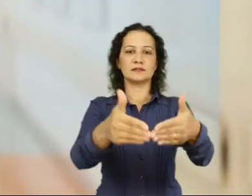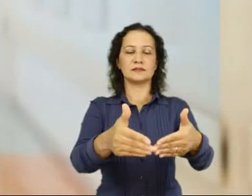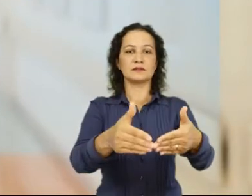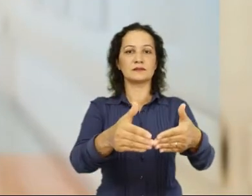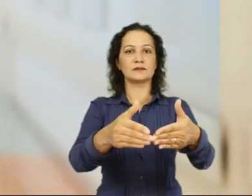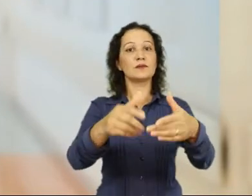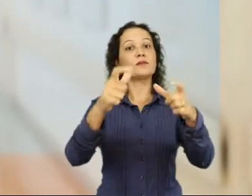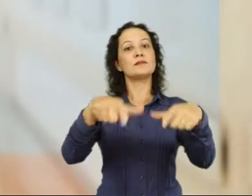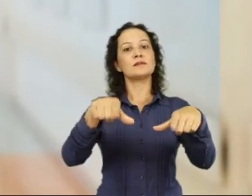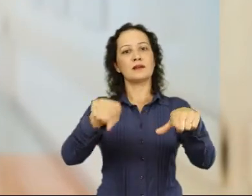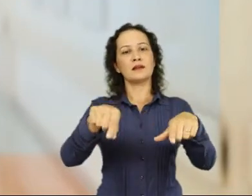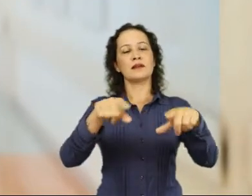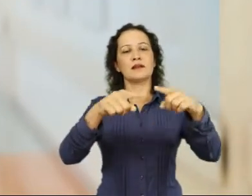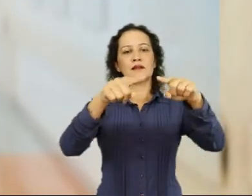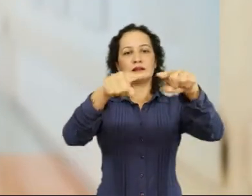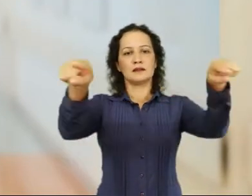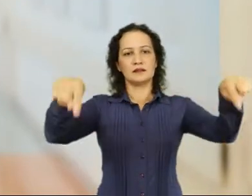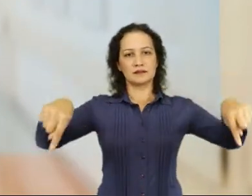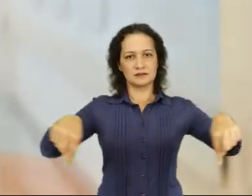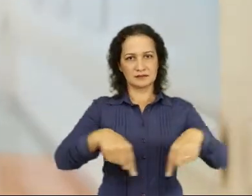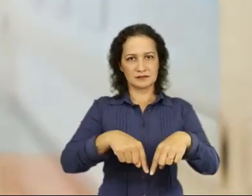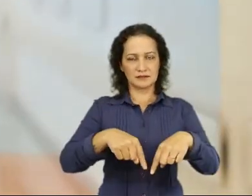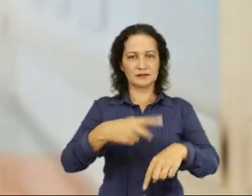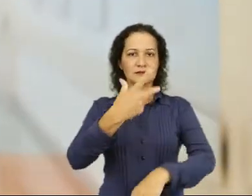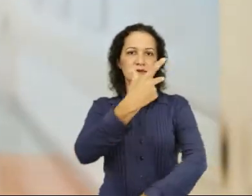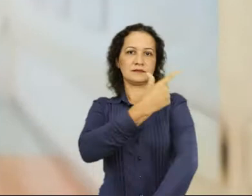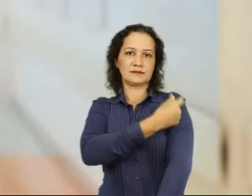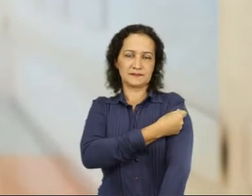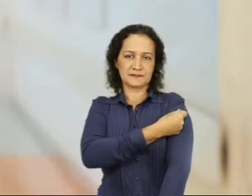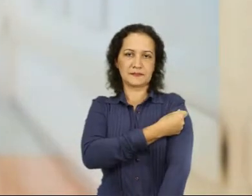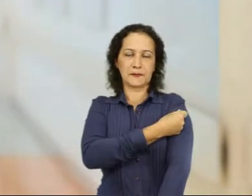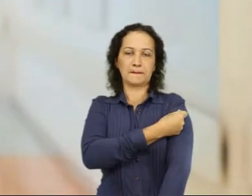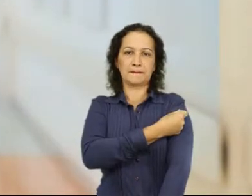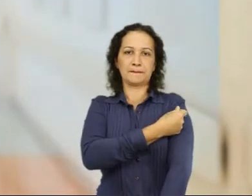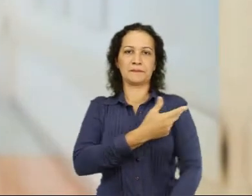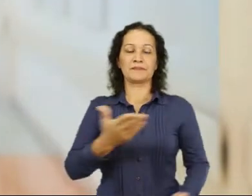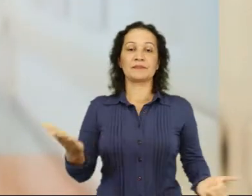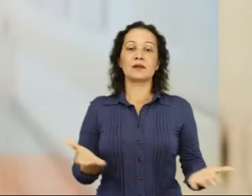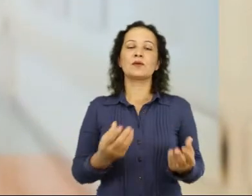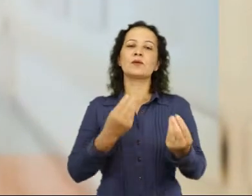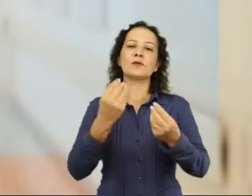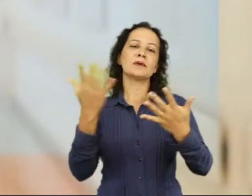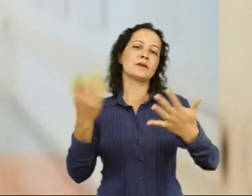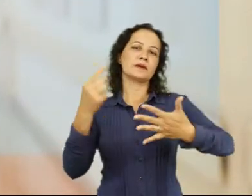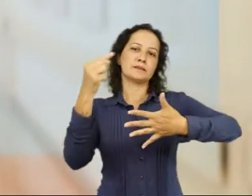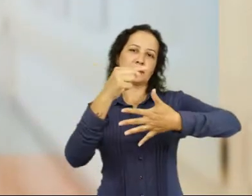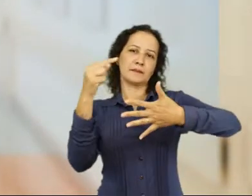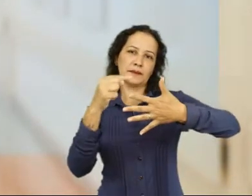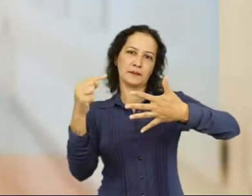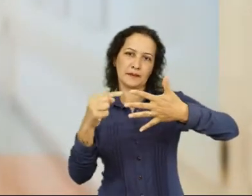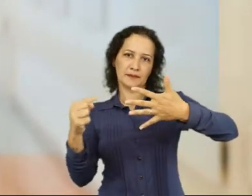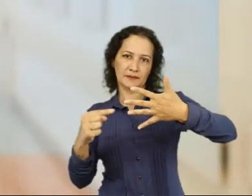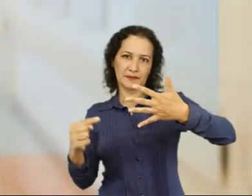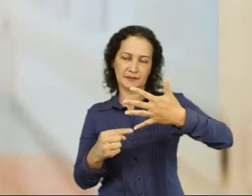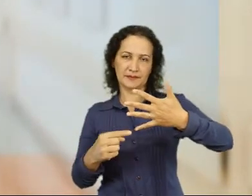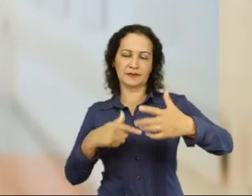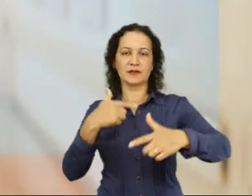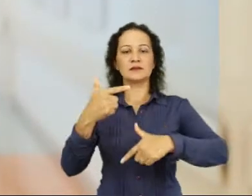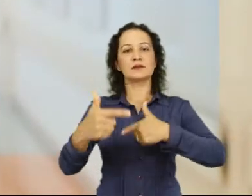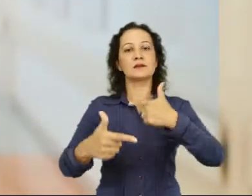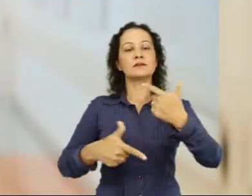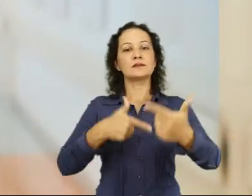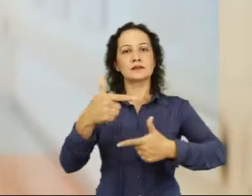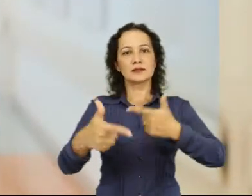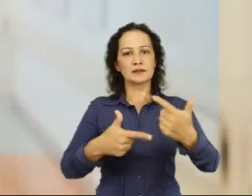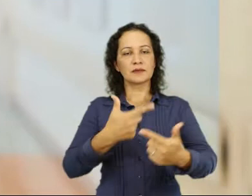de vacina. Vamos lá conhecer essas atribuições. Nós temos, então, a respeito do serviço de imunização da